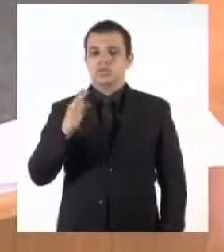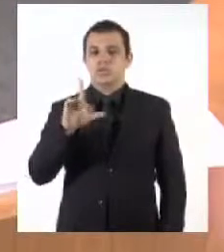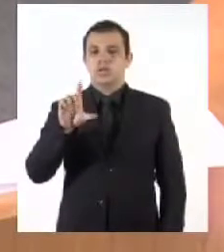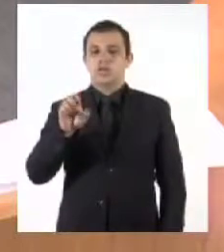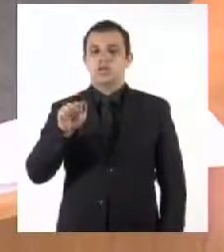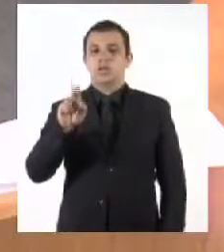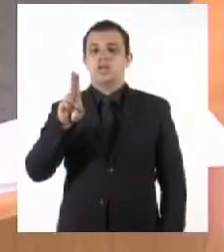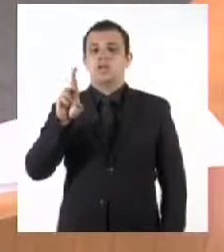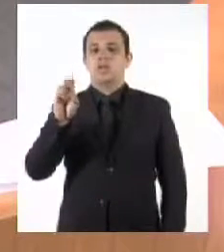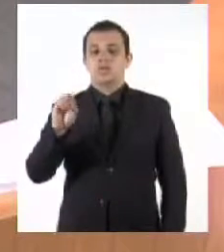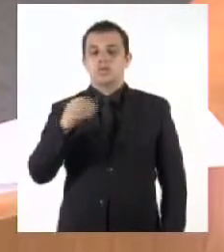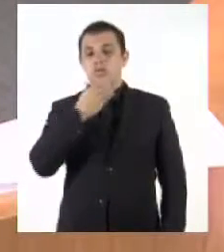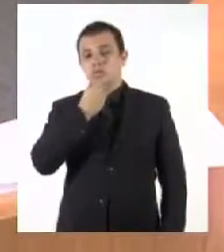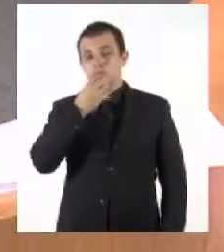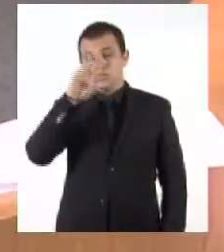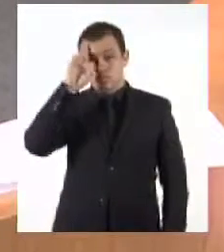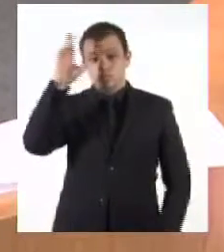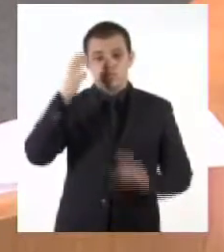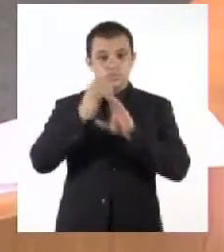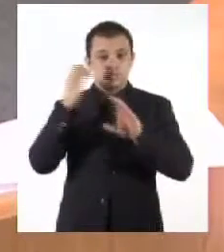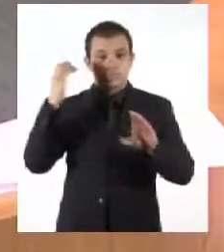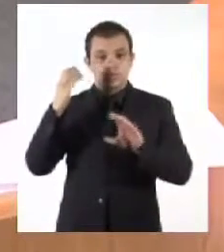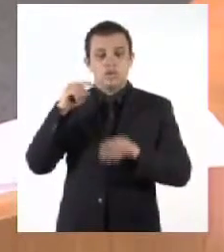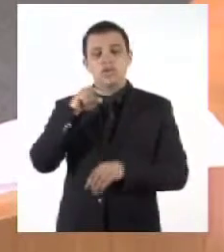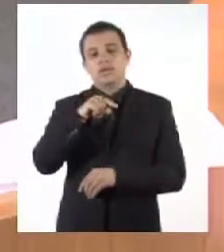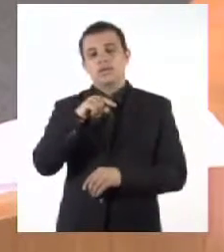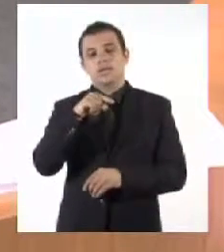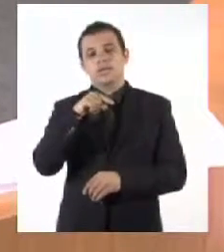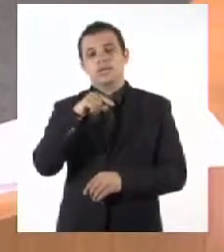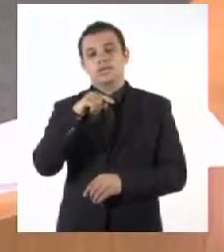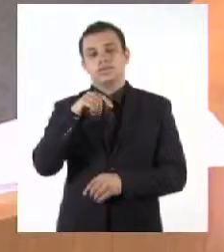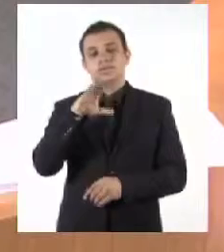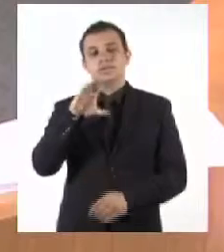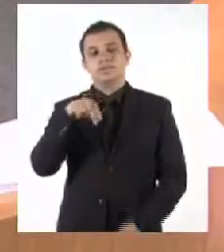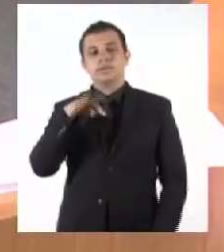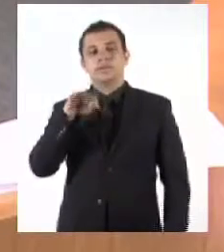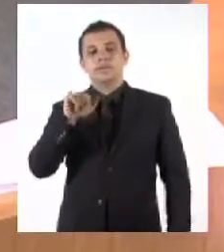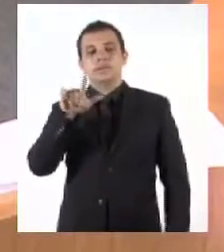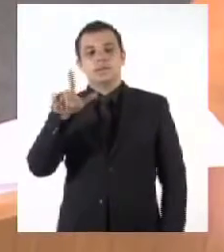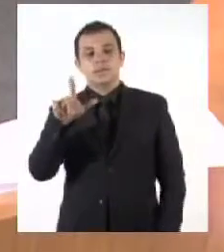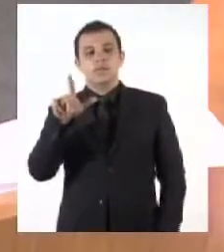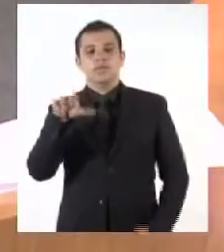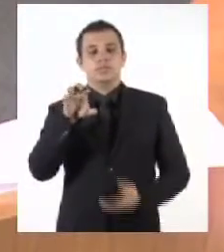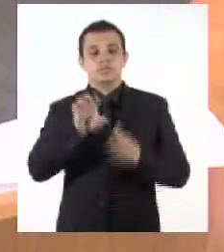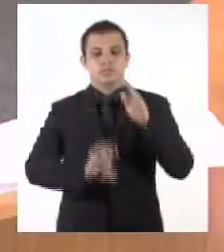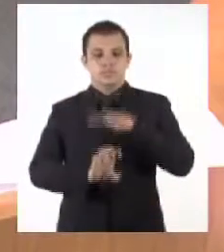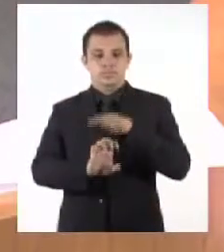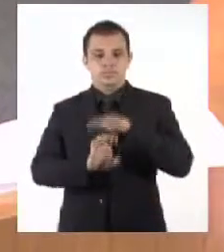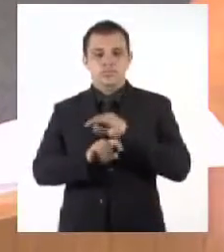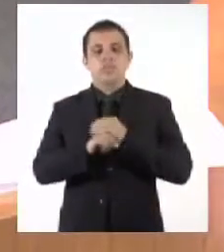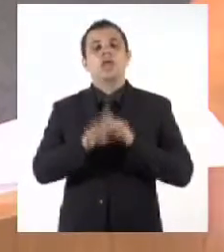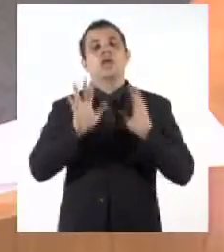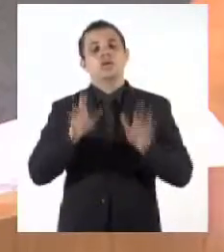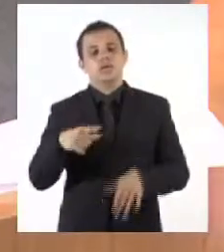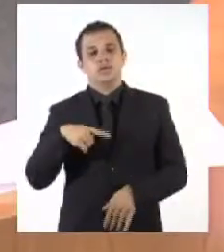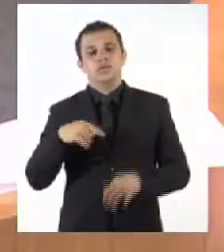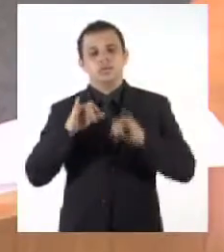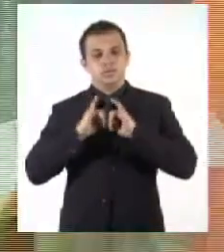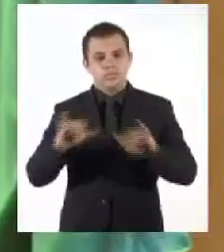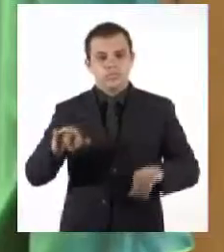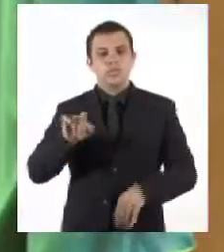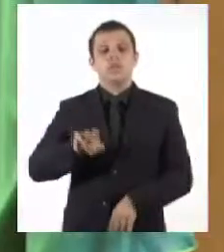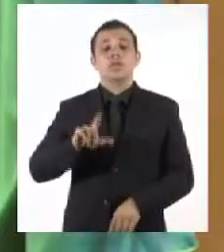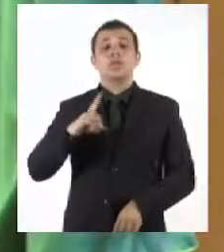da Central Engenharia, José Lauro, ele já foi denunciado em um processo que tramita no Tribunal Regional Federal